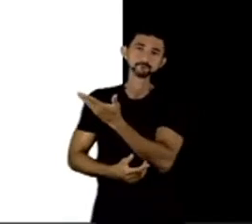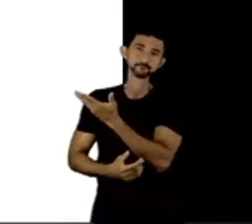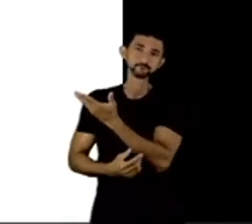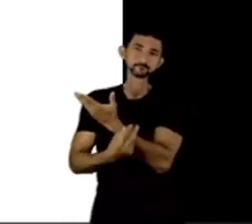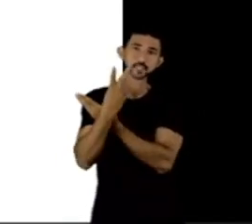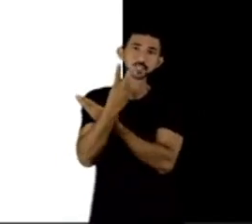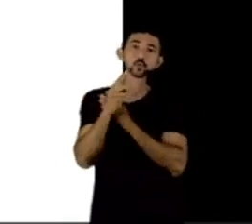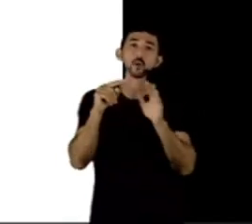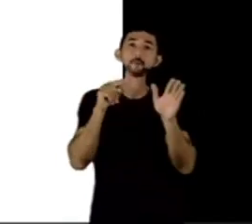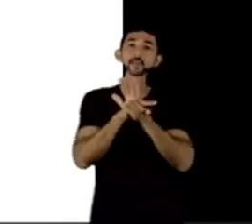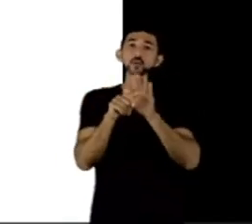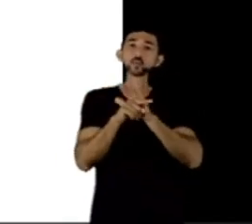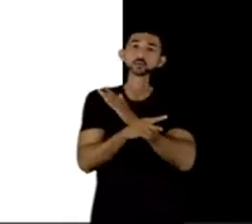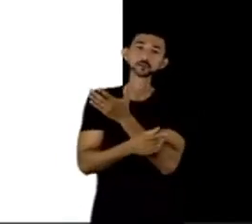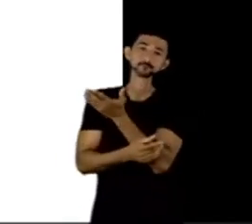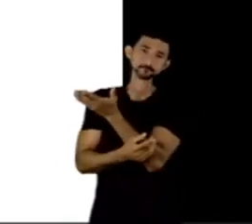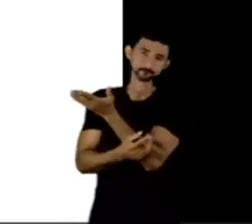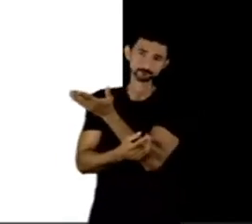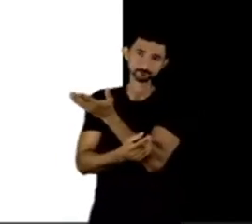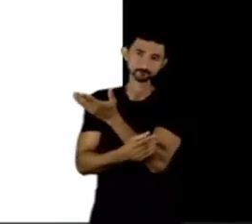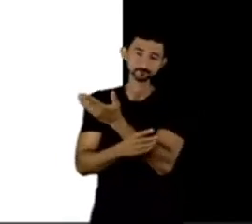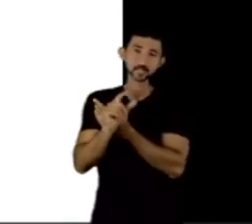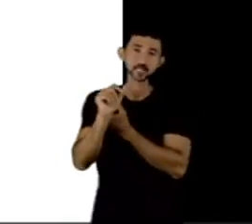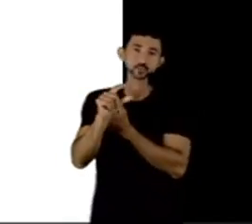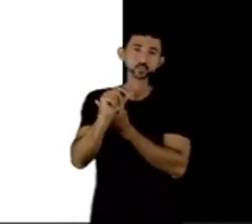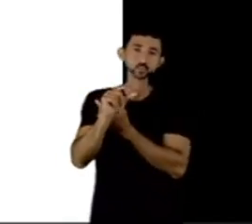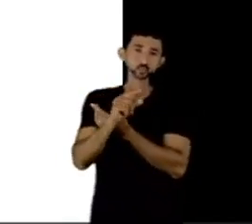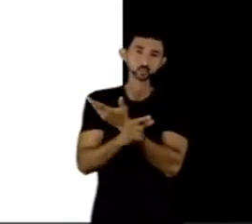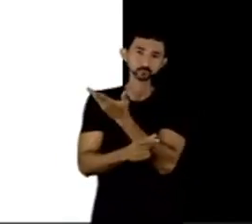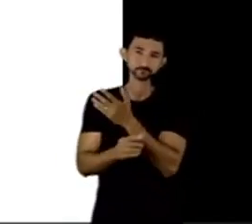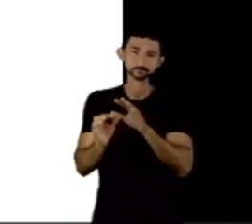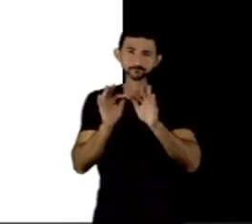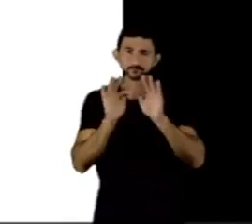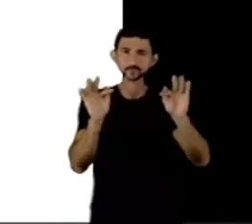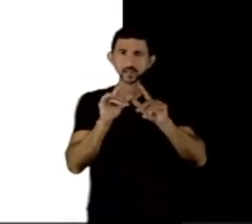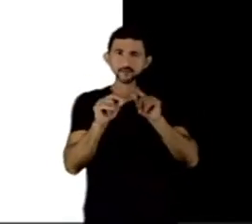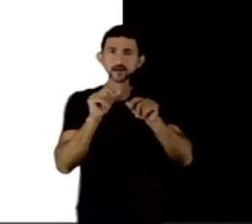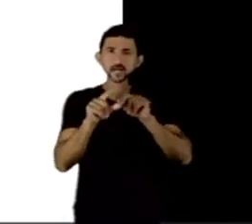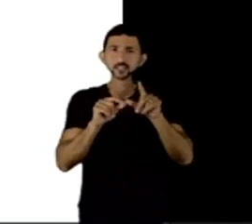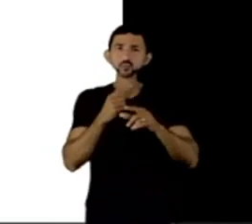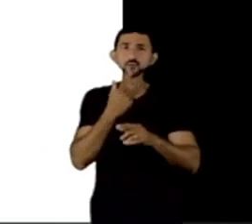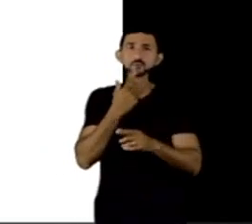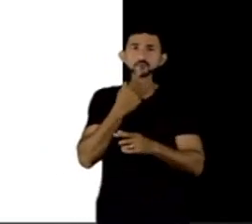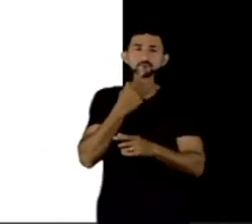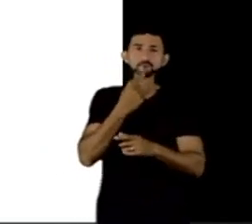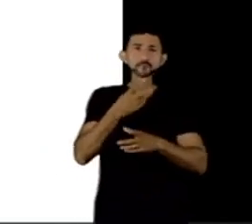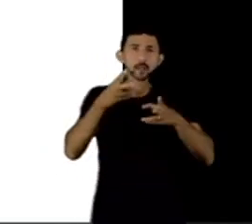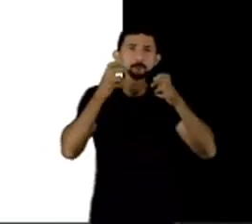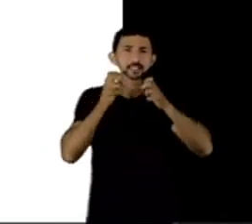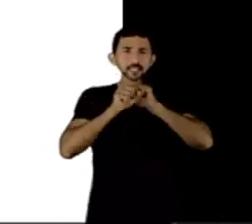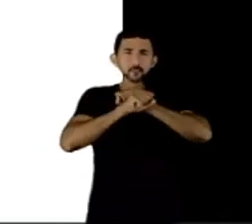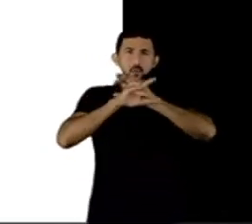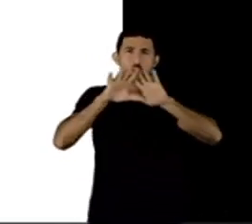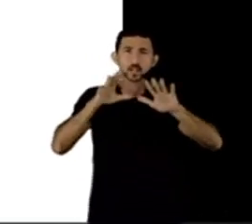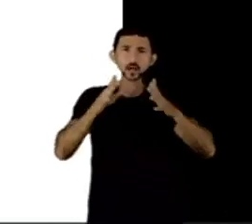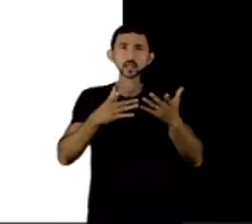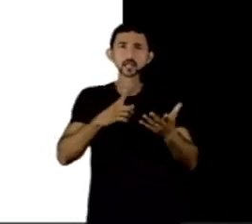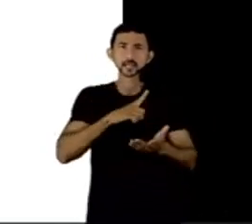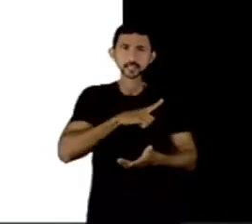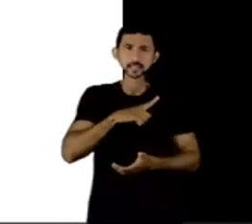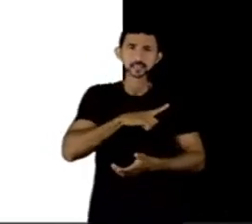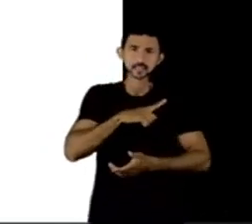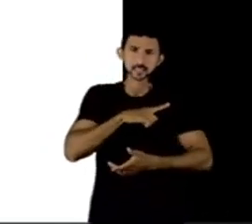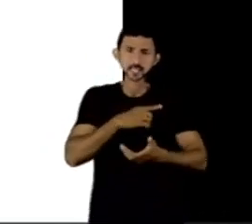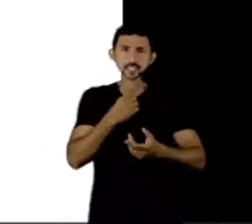duas perguntinhas aqui, que estão em azul, onde eu percebo claramente que eu